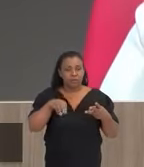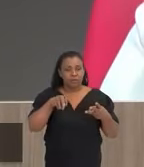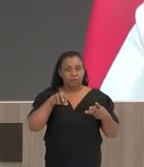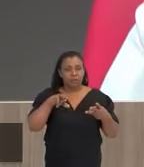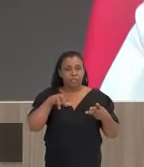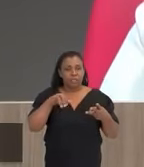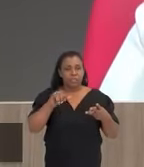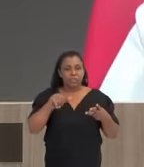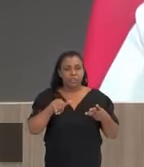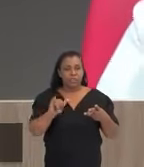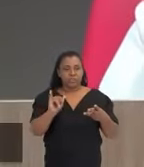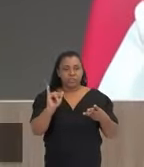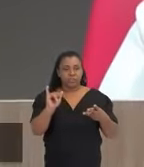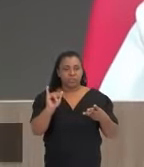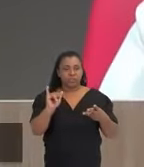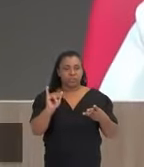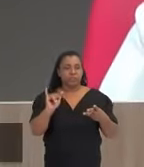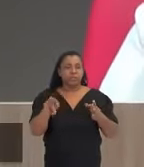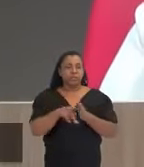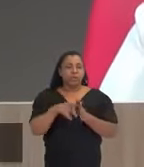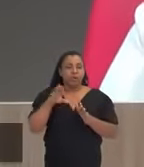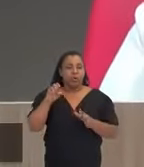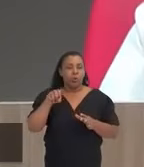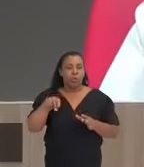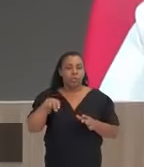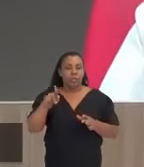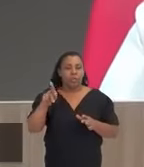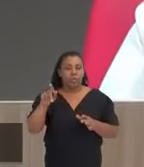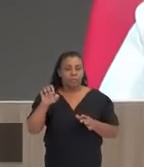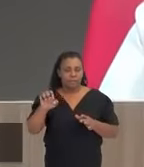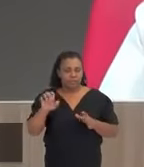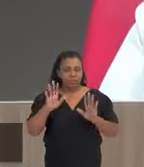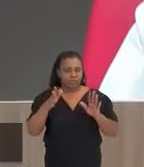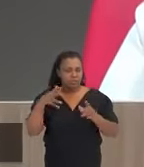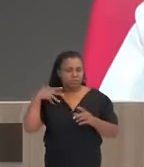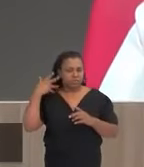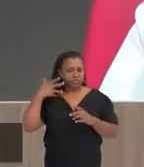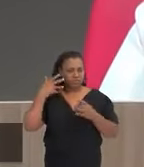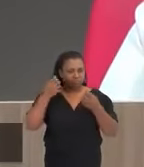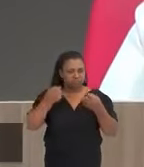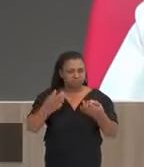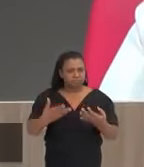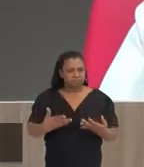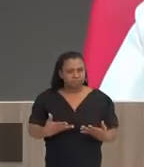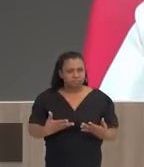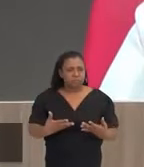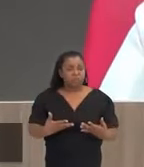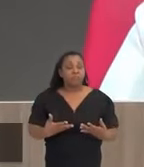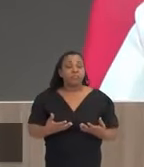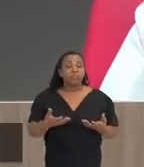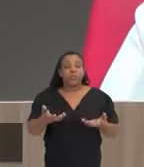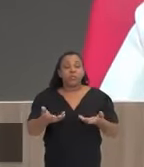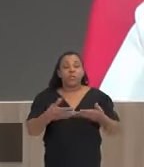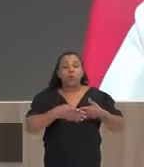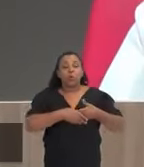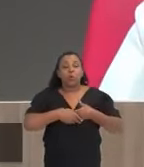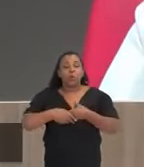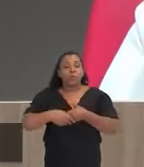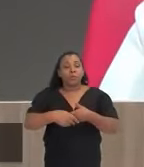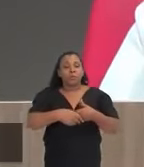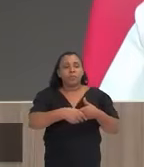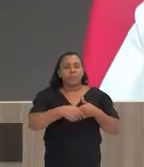CONAP, que já se pronunciou aqui também. Muito obrigado, doutora Marici. Eu quero fazer